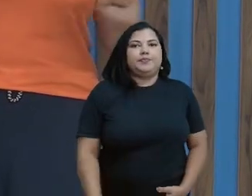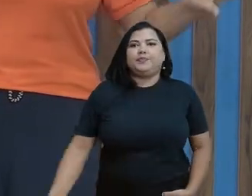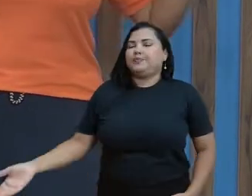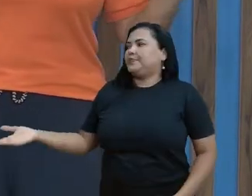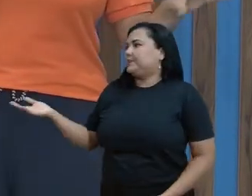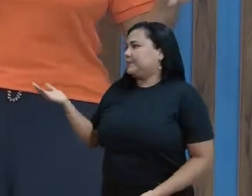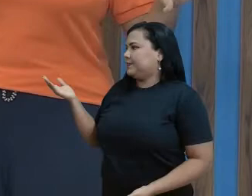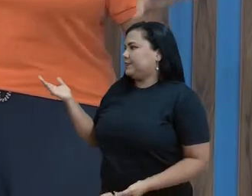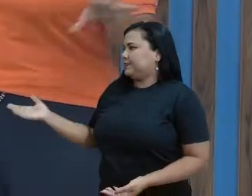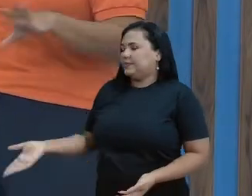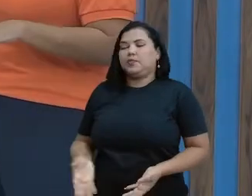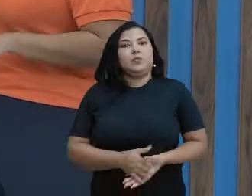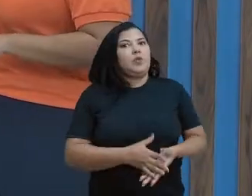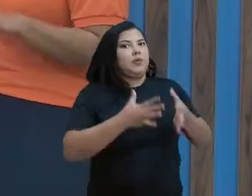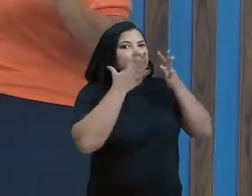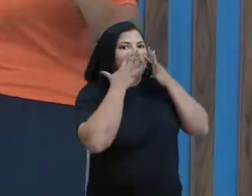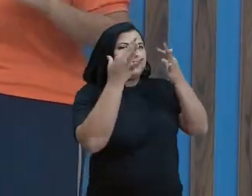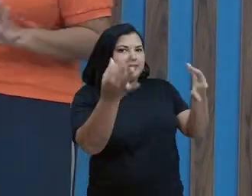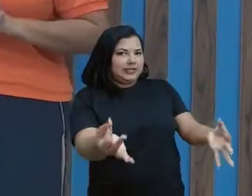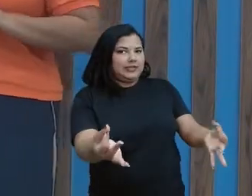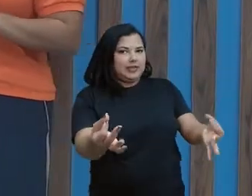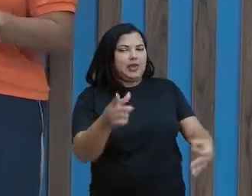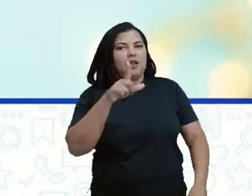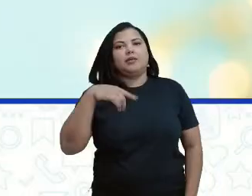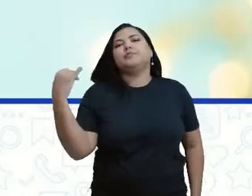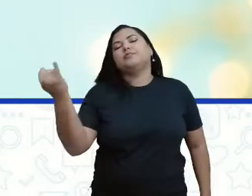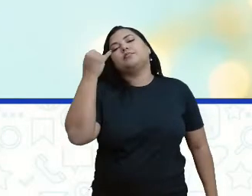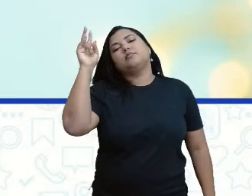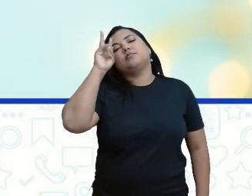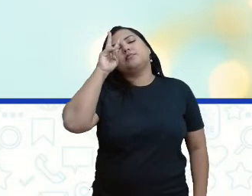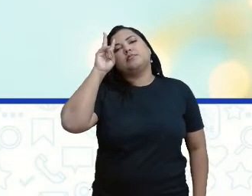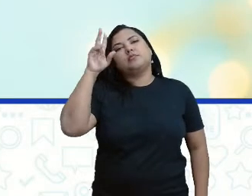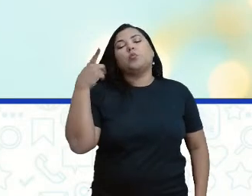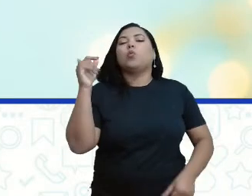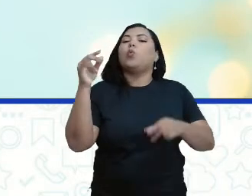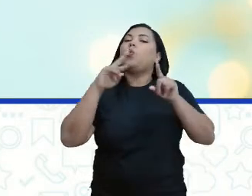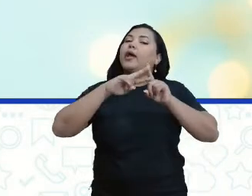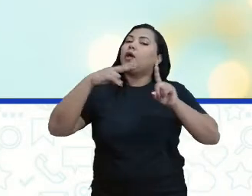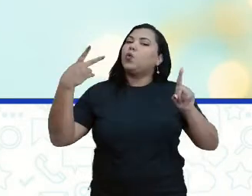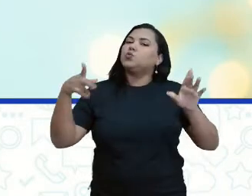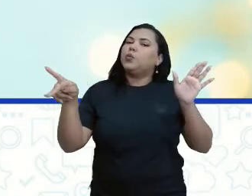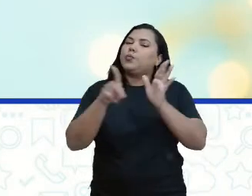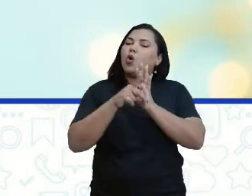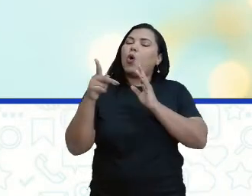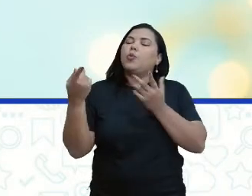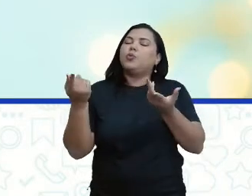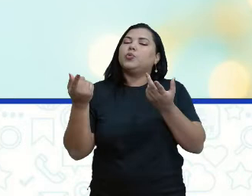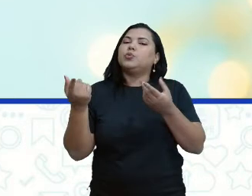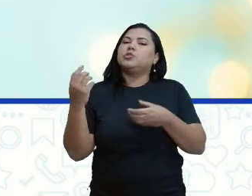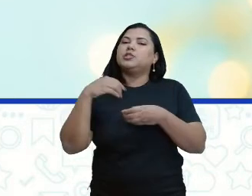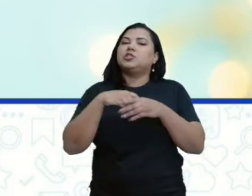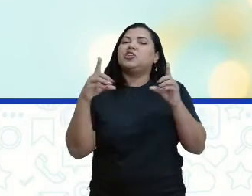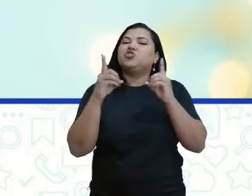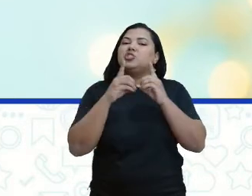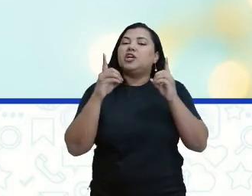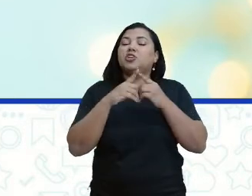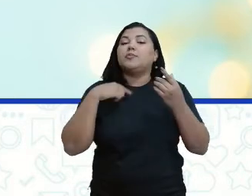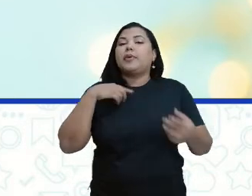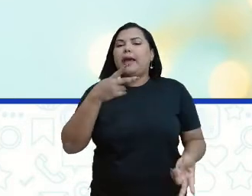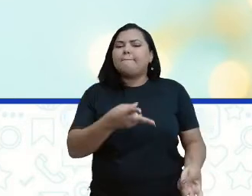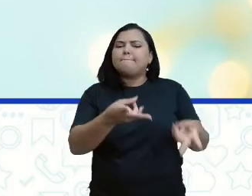Atenção, alertas aqui, ó. Vale lembrar um recurso didático que eu já disse, né? Que é para reconhecer o pronome, que é